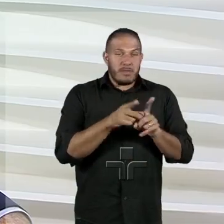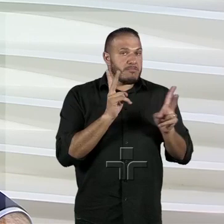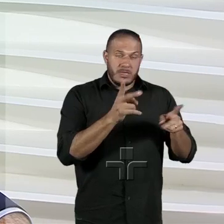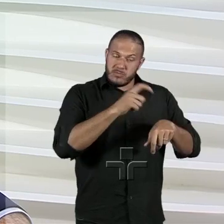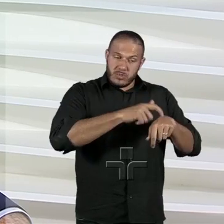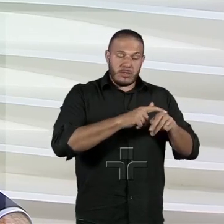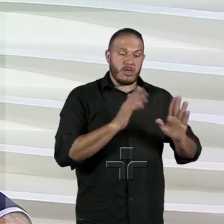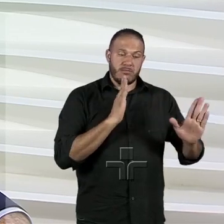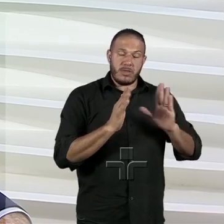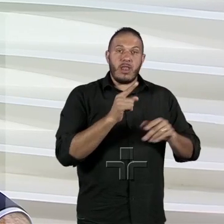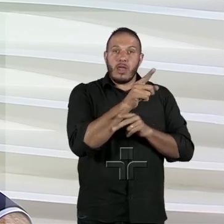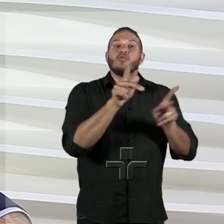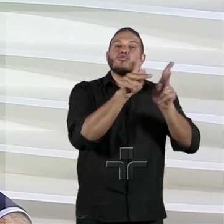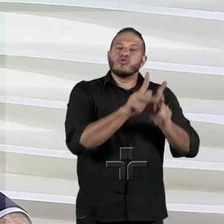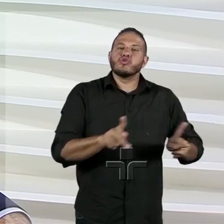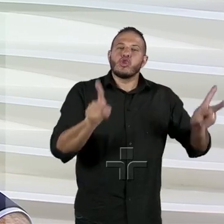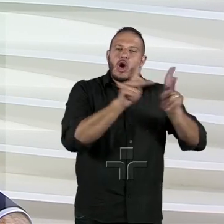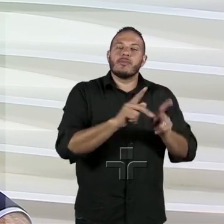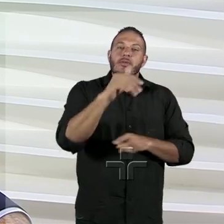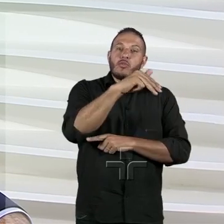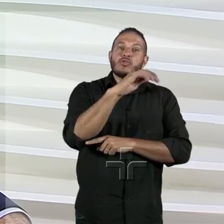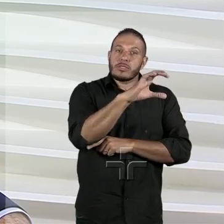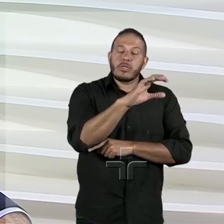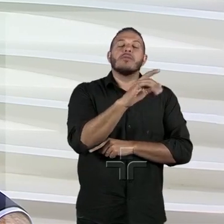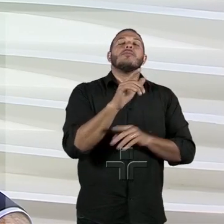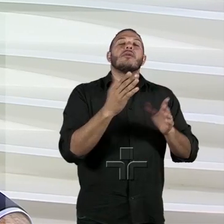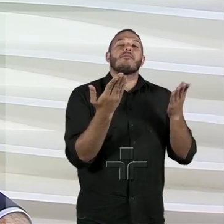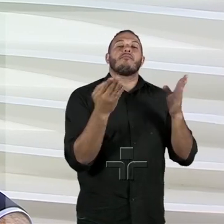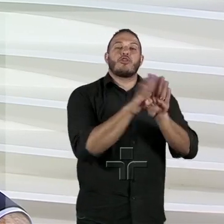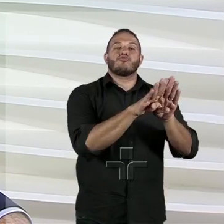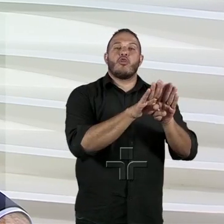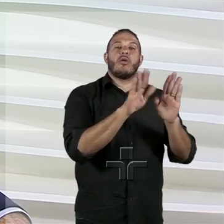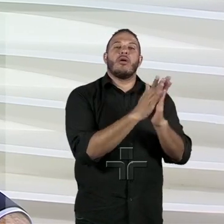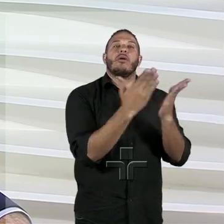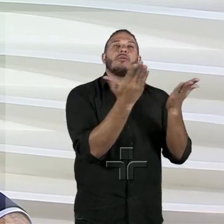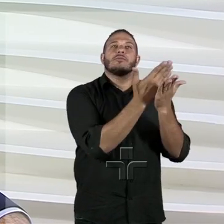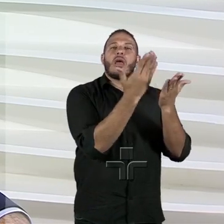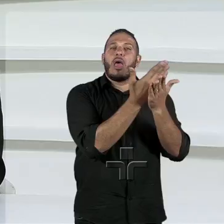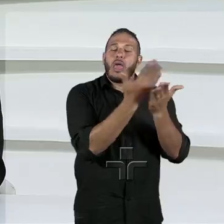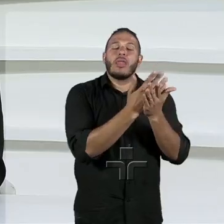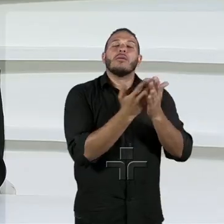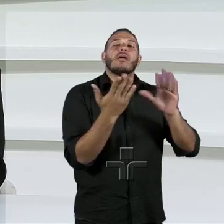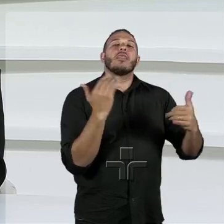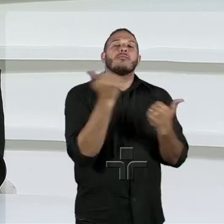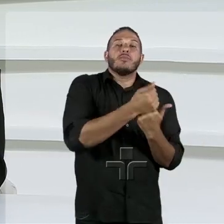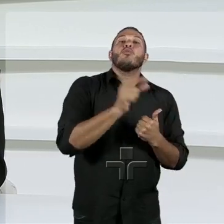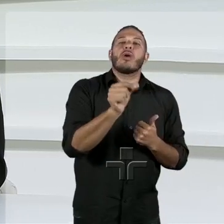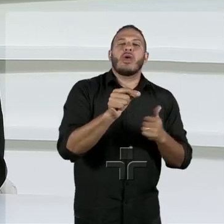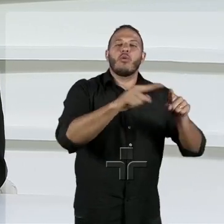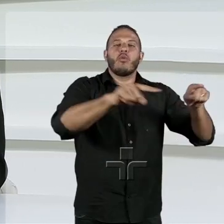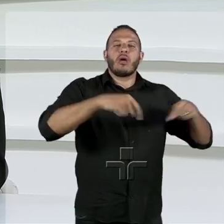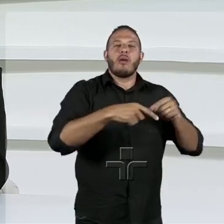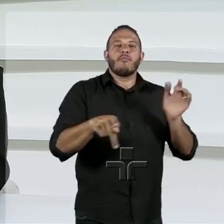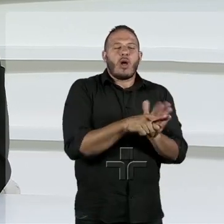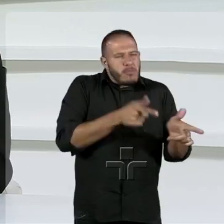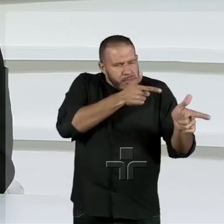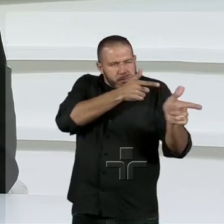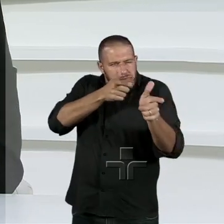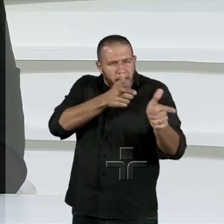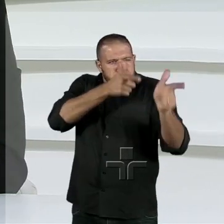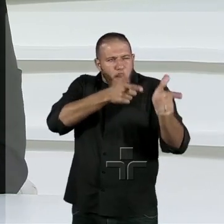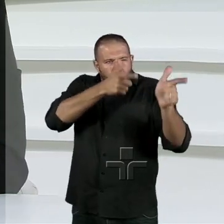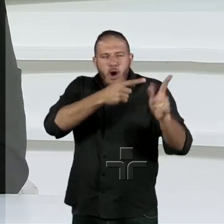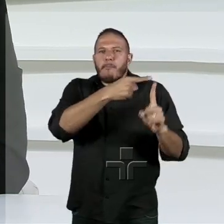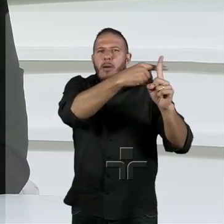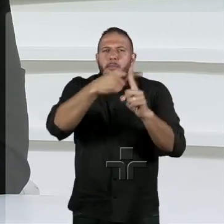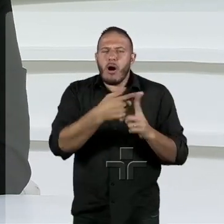shopping de Mogi das Cruzes fechou uma livraria e no local abriu um stand de tiro ao alvo. Nesse clima, como é que o senhor pode